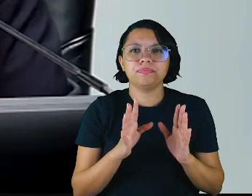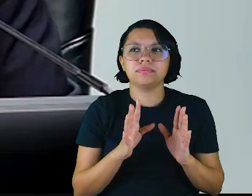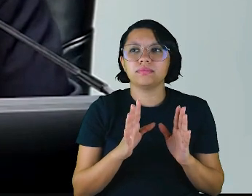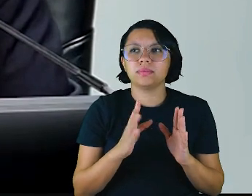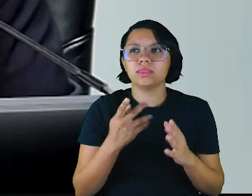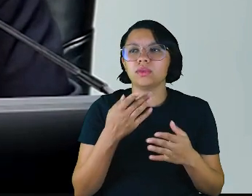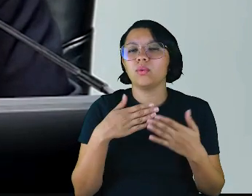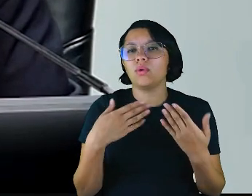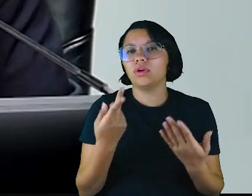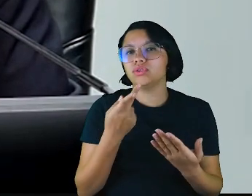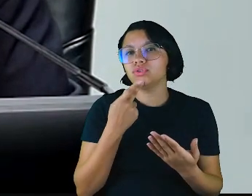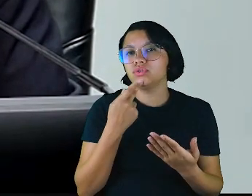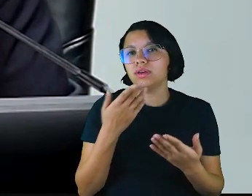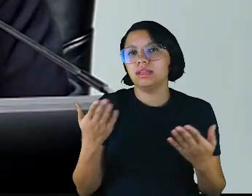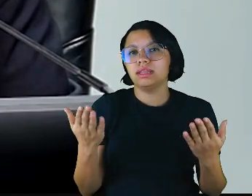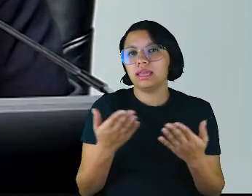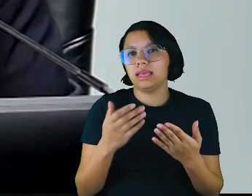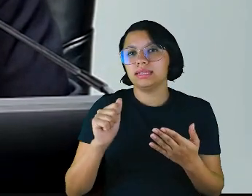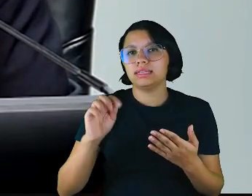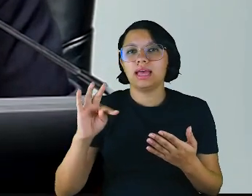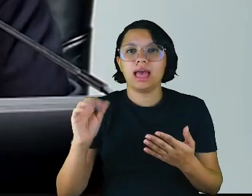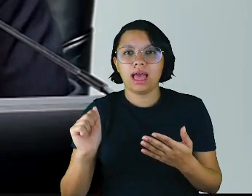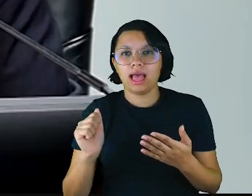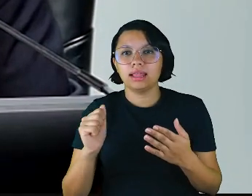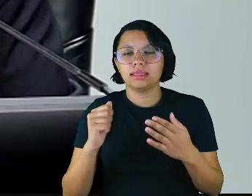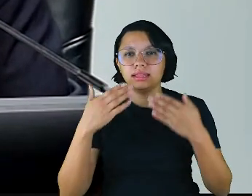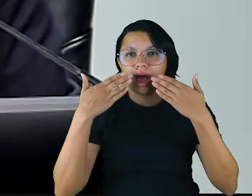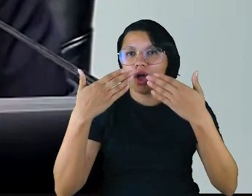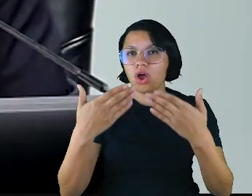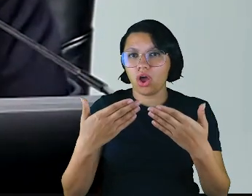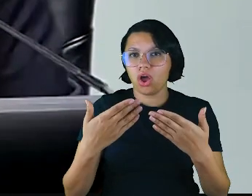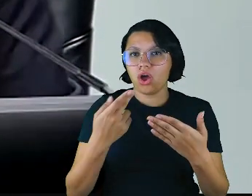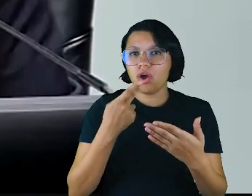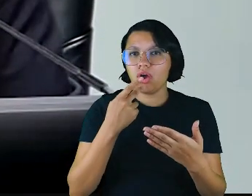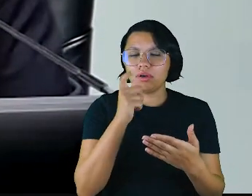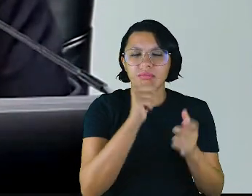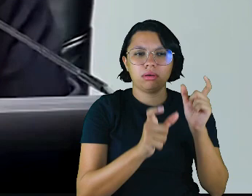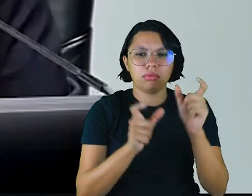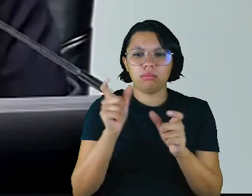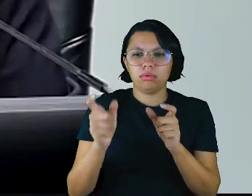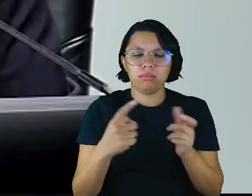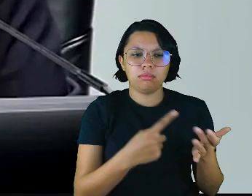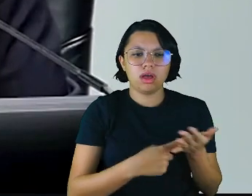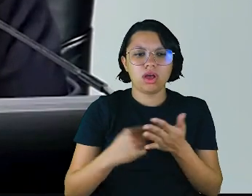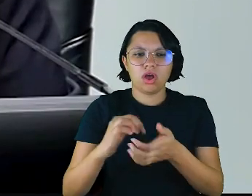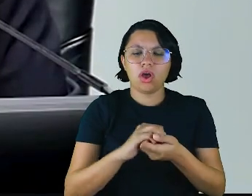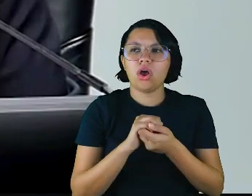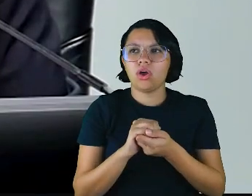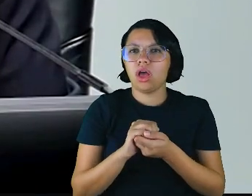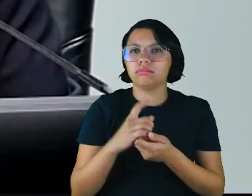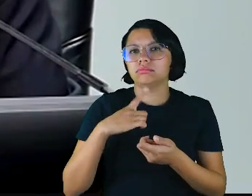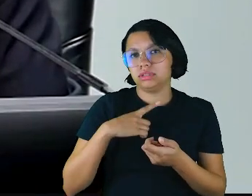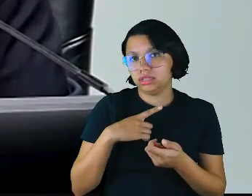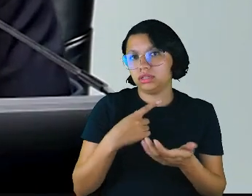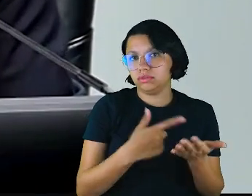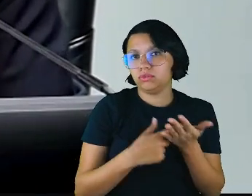Quando a gente vai ler a ata da audiência, está lá, conciliados. E aí, lógico, não vou ler aqui, né? Houve um acordo, inclusive, de